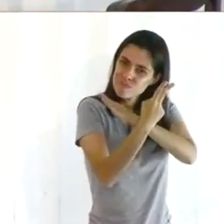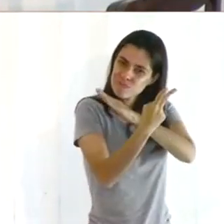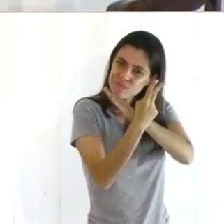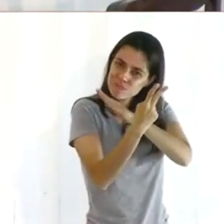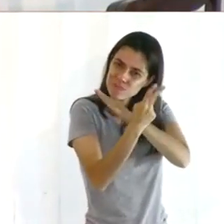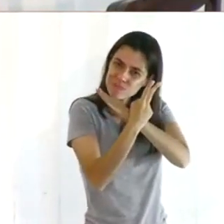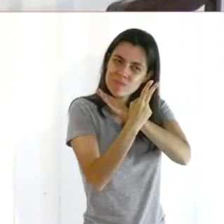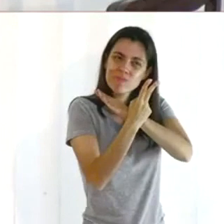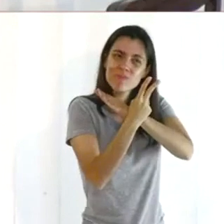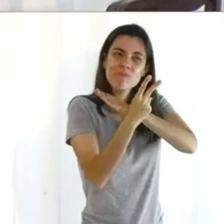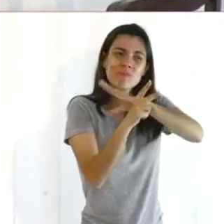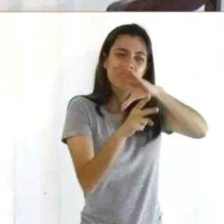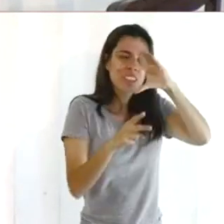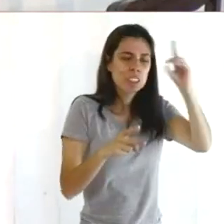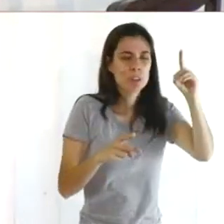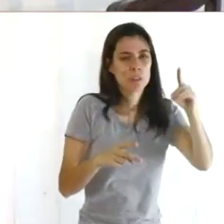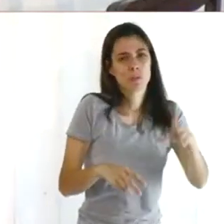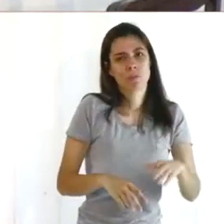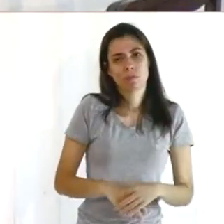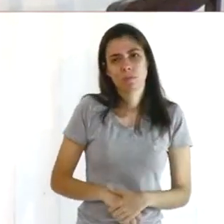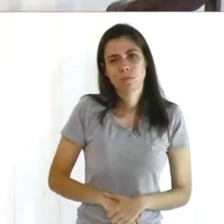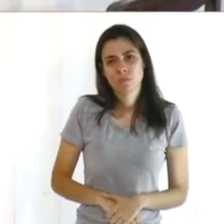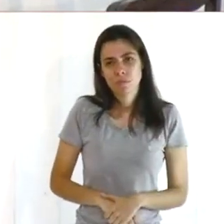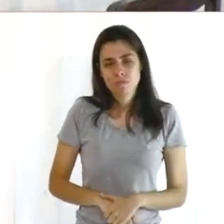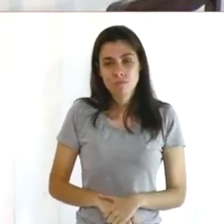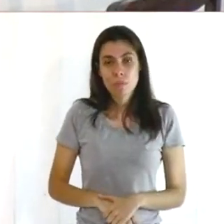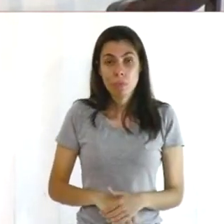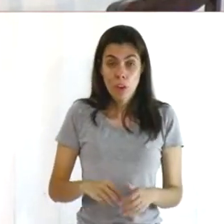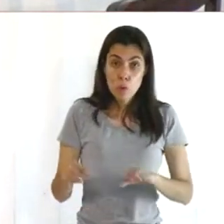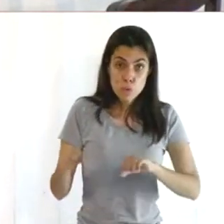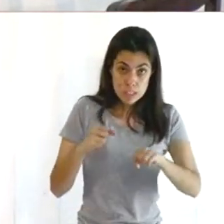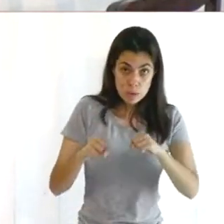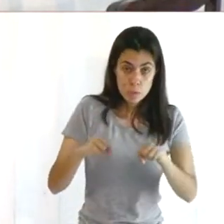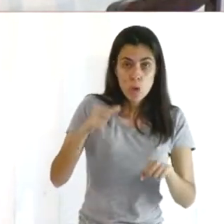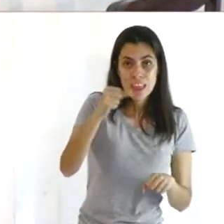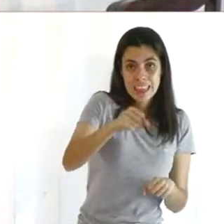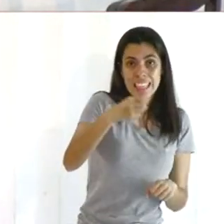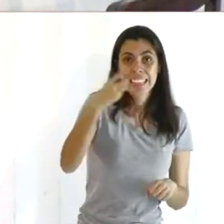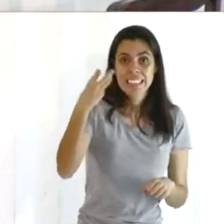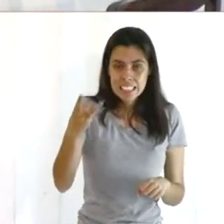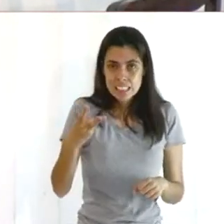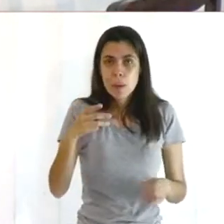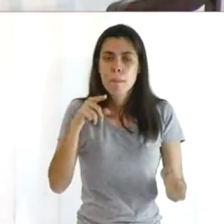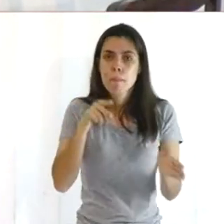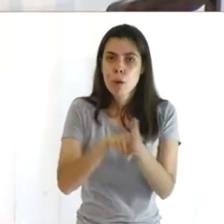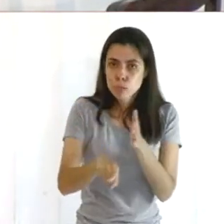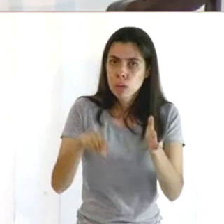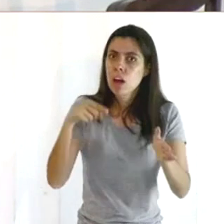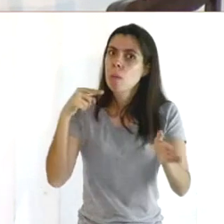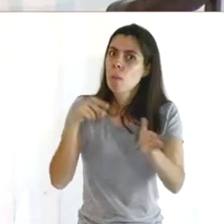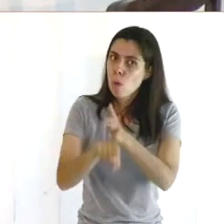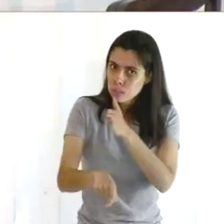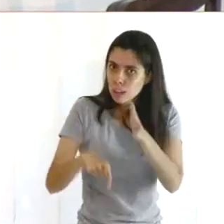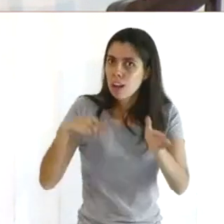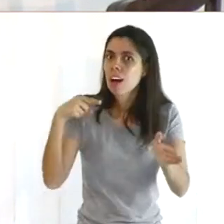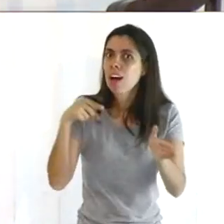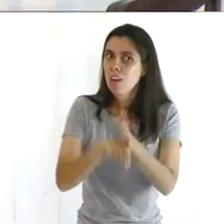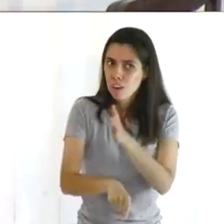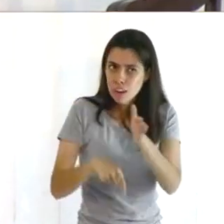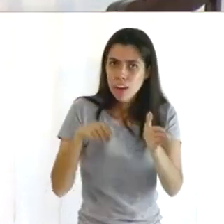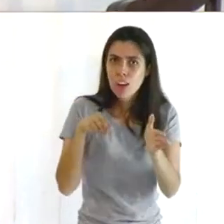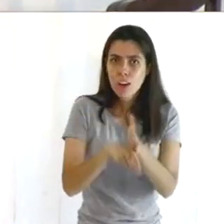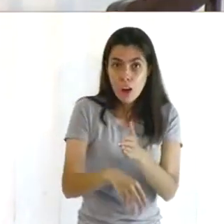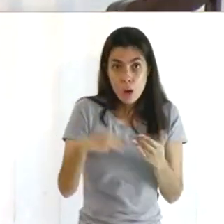4 vezes, ele então neste salmo declara: até quando, Senhor? Aí no verso 1, depois nós vemos a